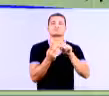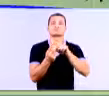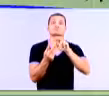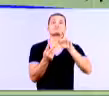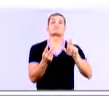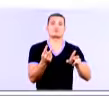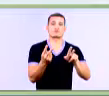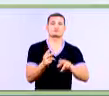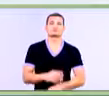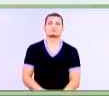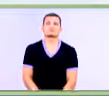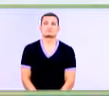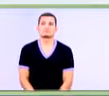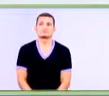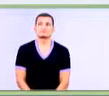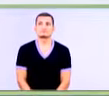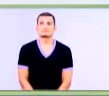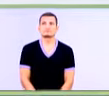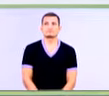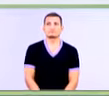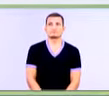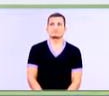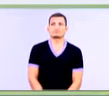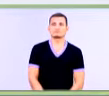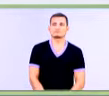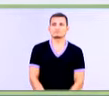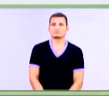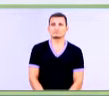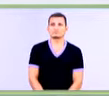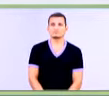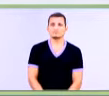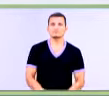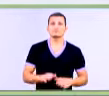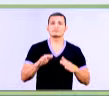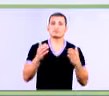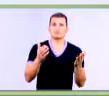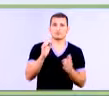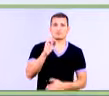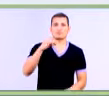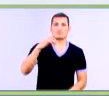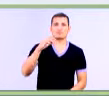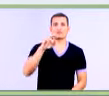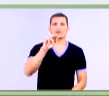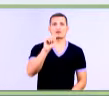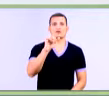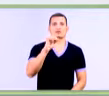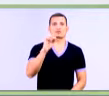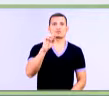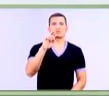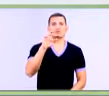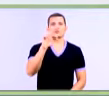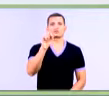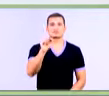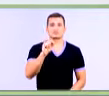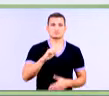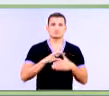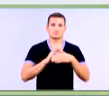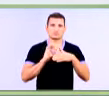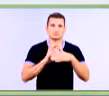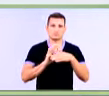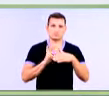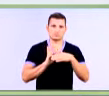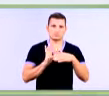e outro. Então vamos lá, gente. Quais são os operadores relacionais? Os operadores relacionais,